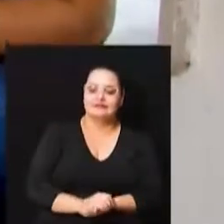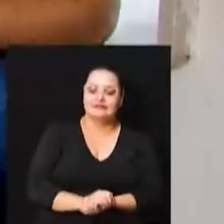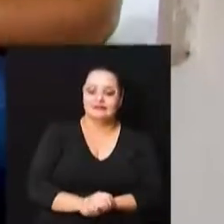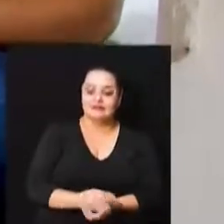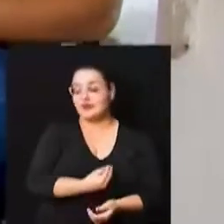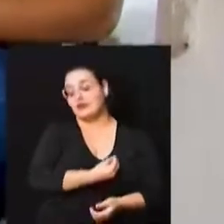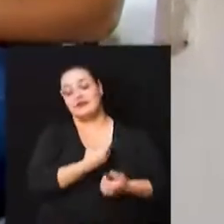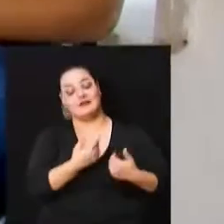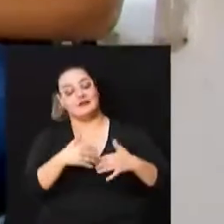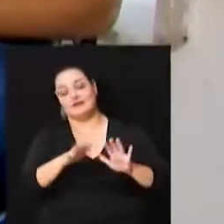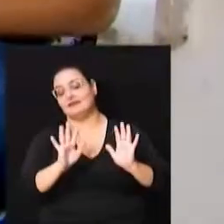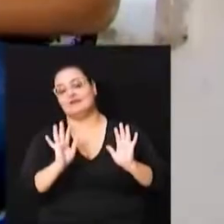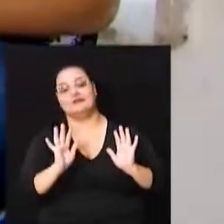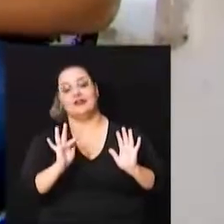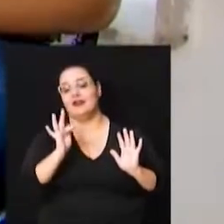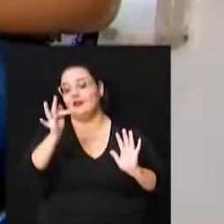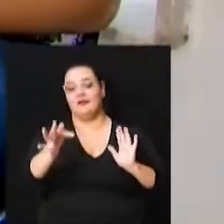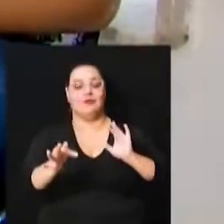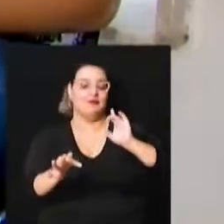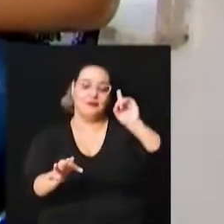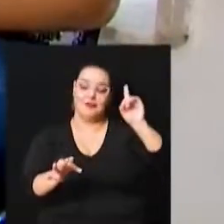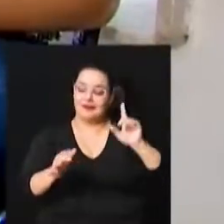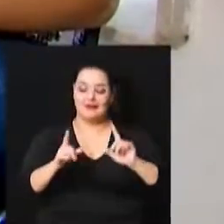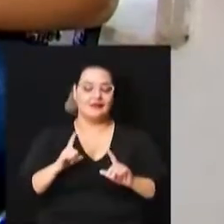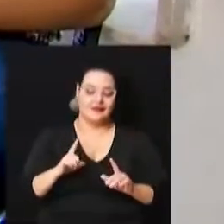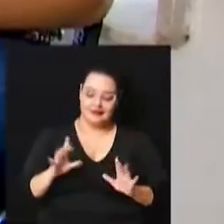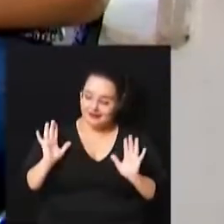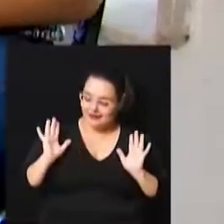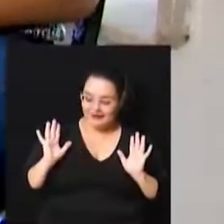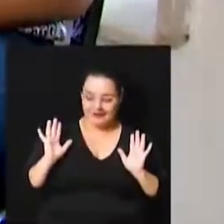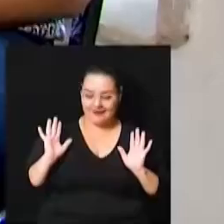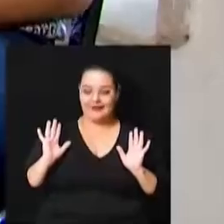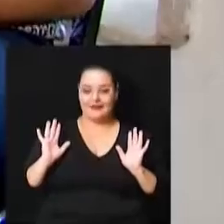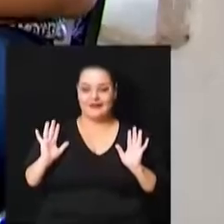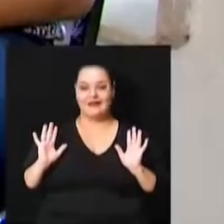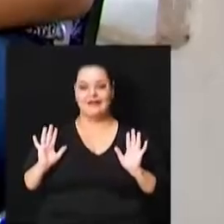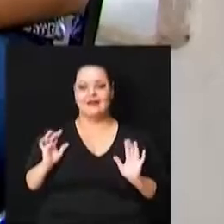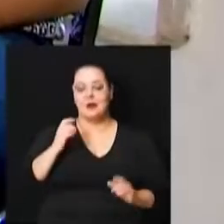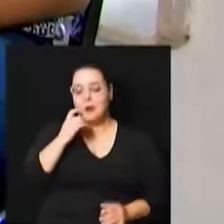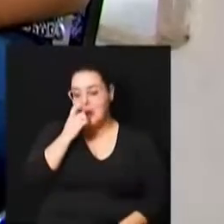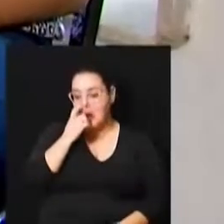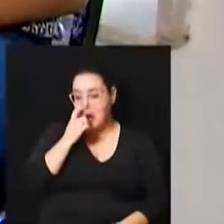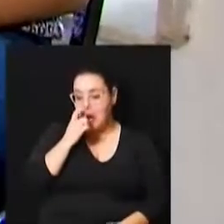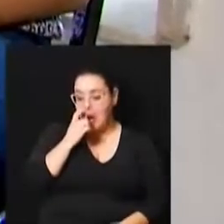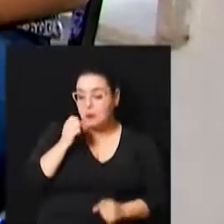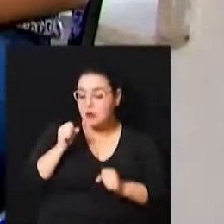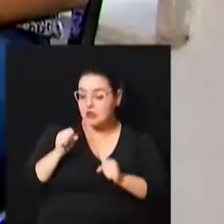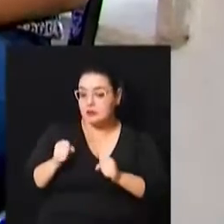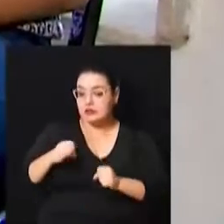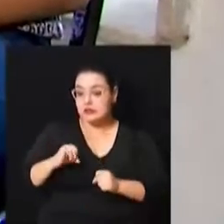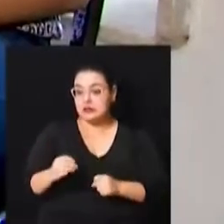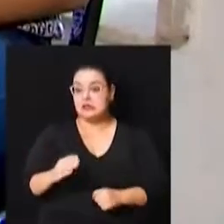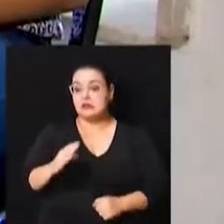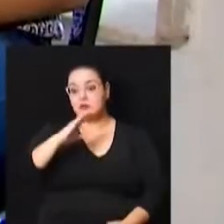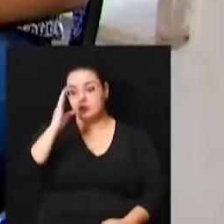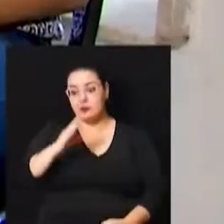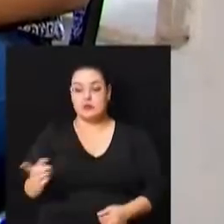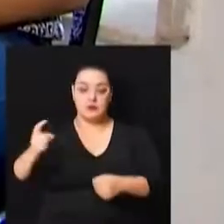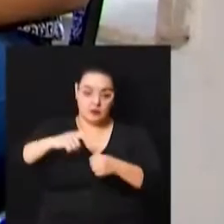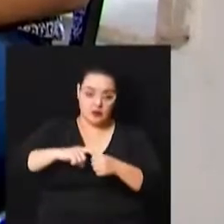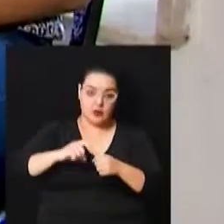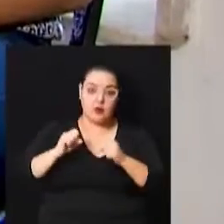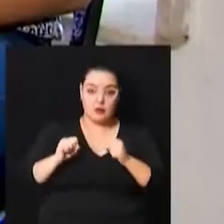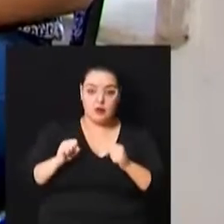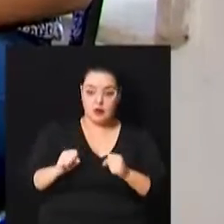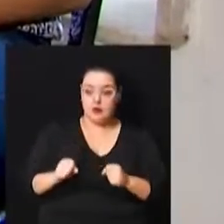Deixa a vida me levar, né? O futuro a Deus pertence. Boa, boa. Mas você vai poder, por exemplo, se voltar para o Brasil?